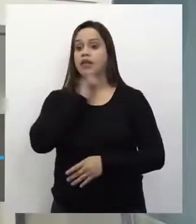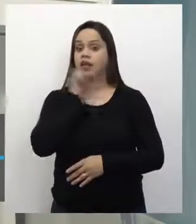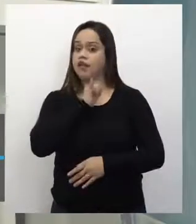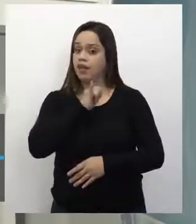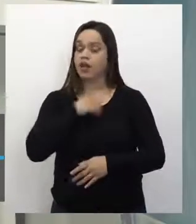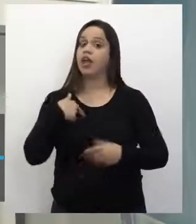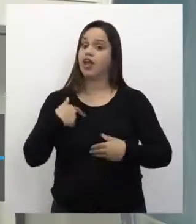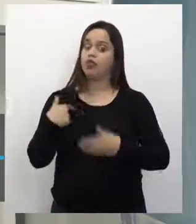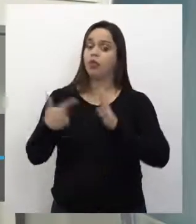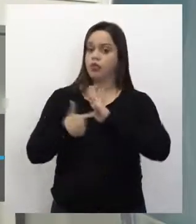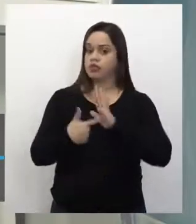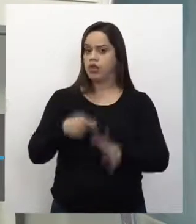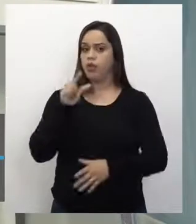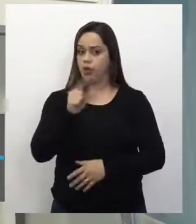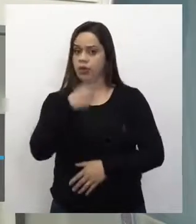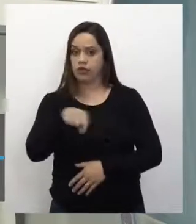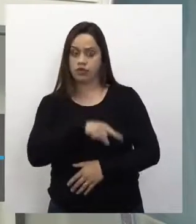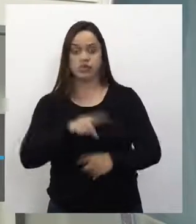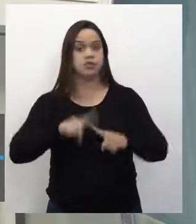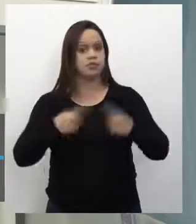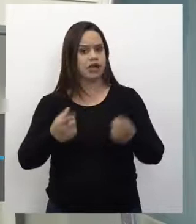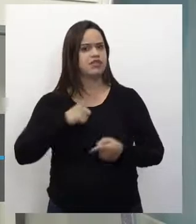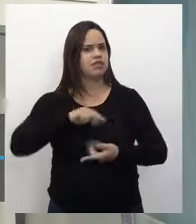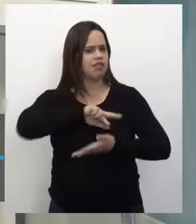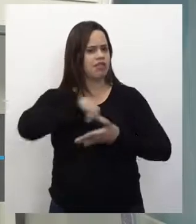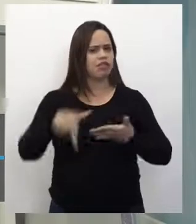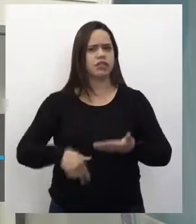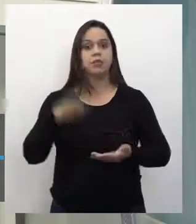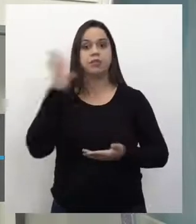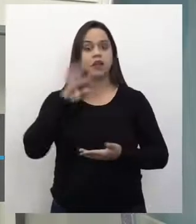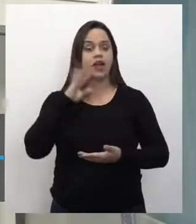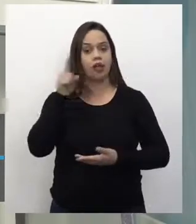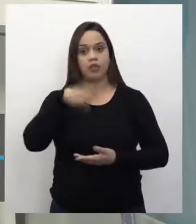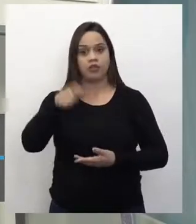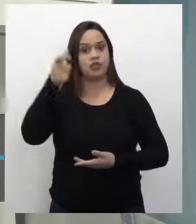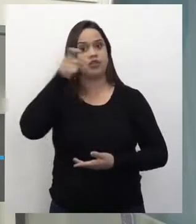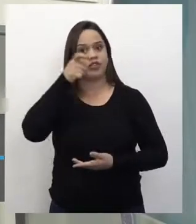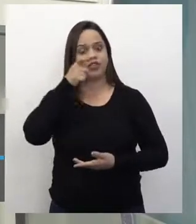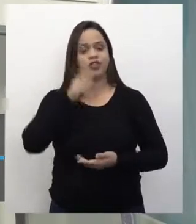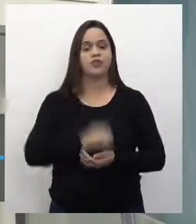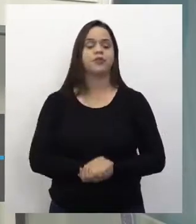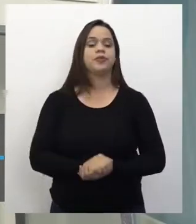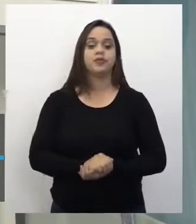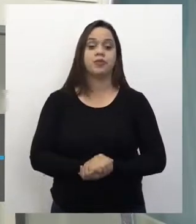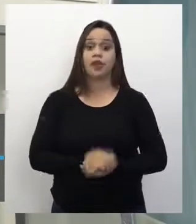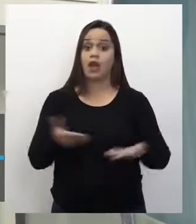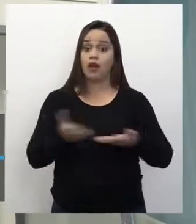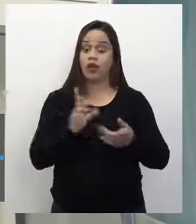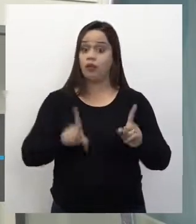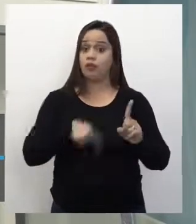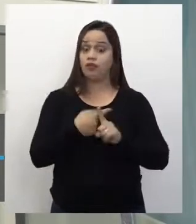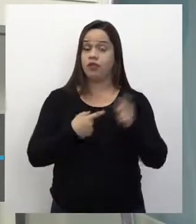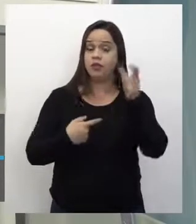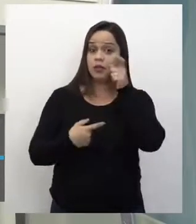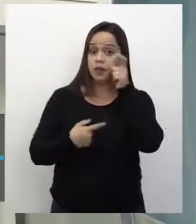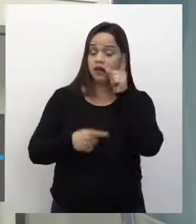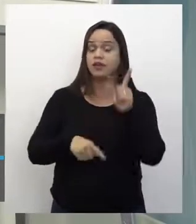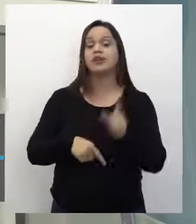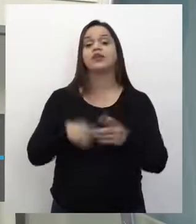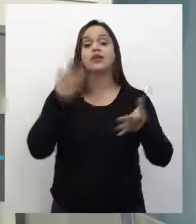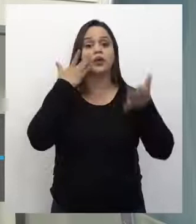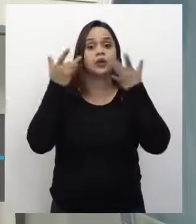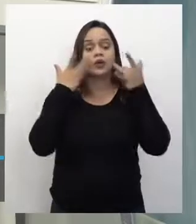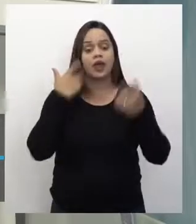tem coisas muito legais, turma, para a gente assistir, certo? A gente agora vai apreciar mais um pedacinho de teatro